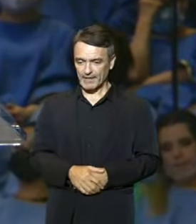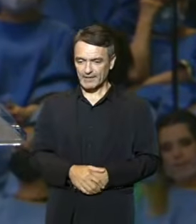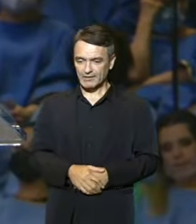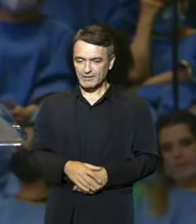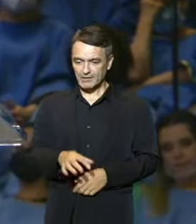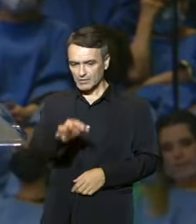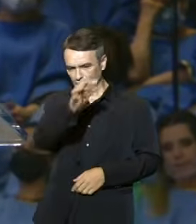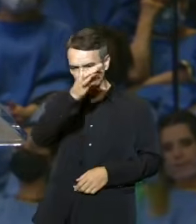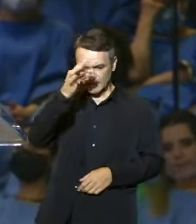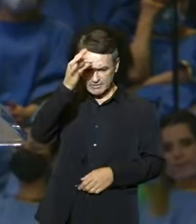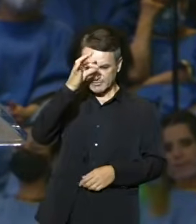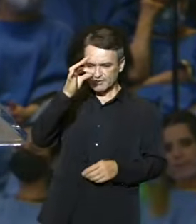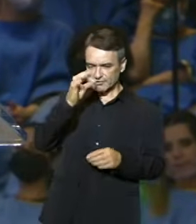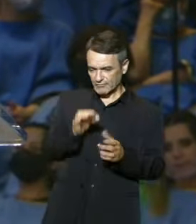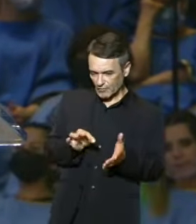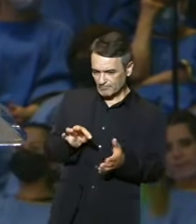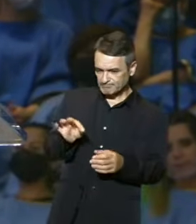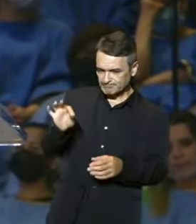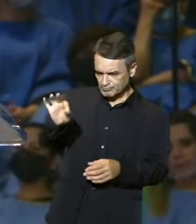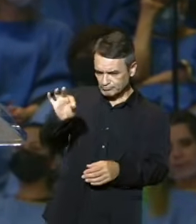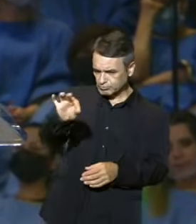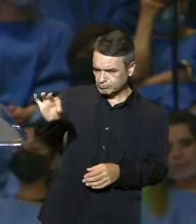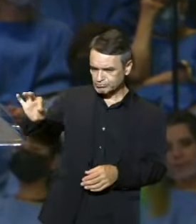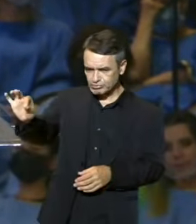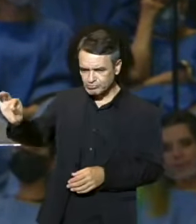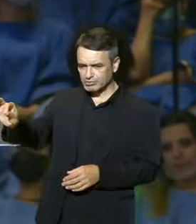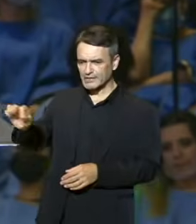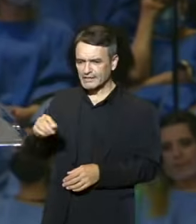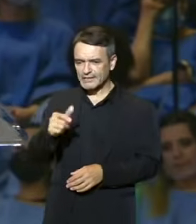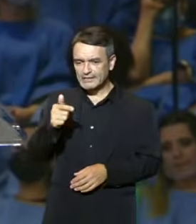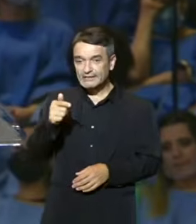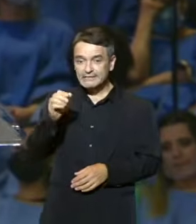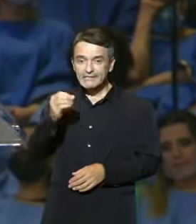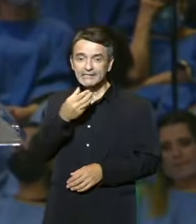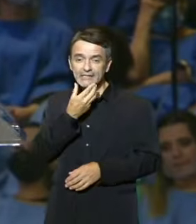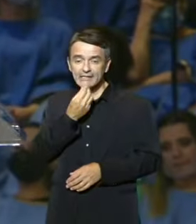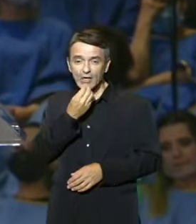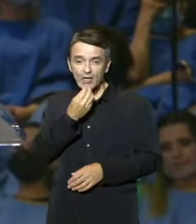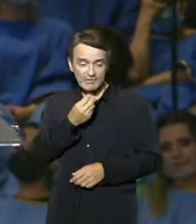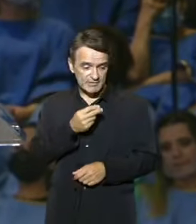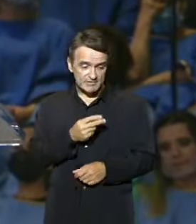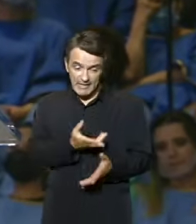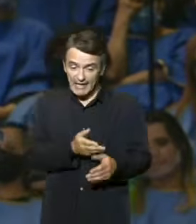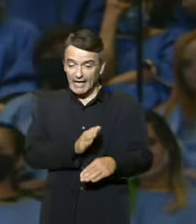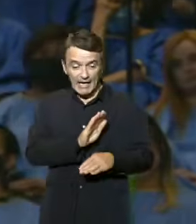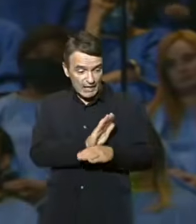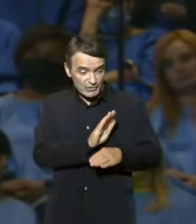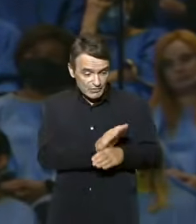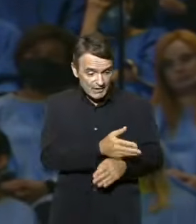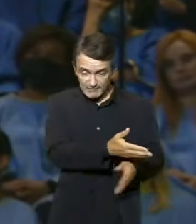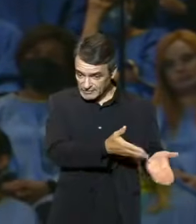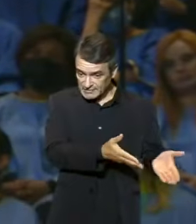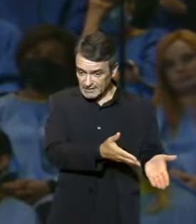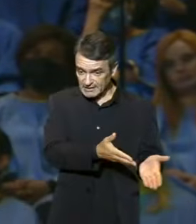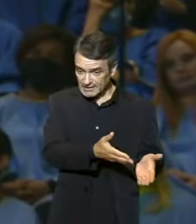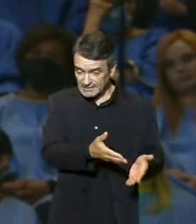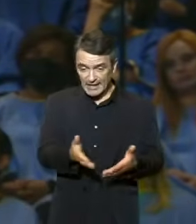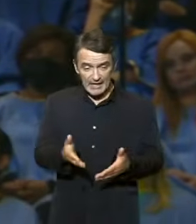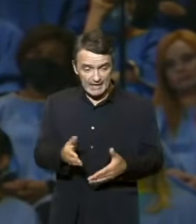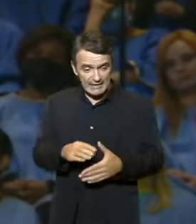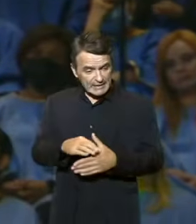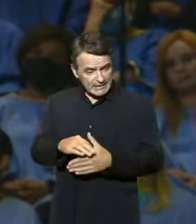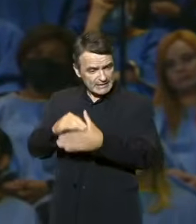colocar 70 homens para serem auxiliares seus e cuidarem desse povo, e governarem esse povo junto com você,